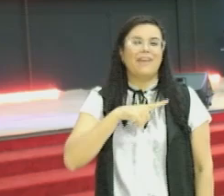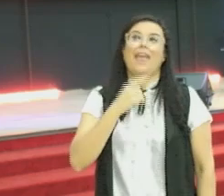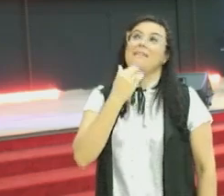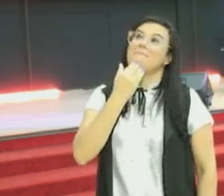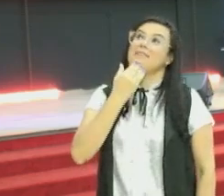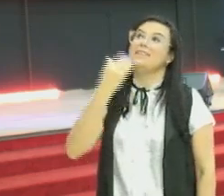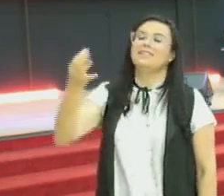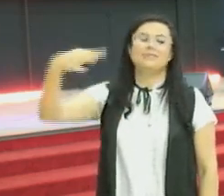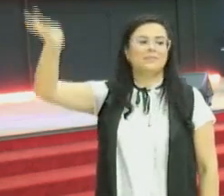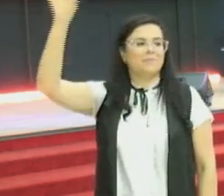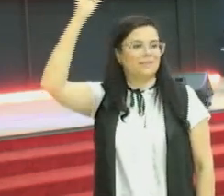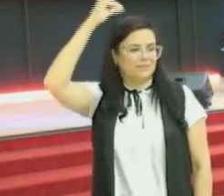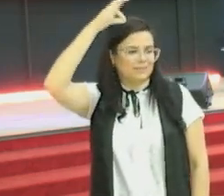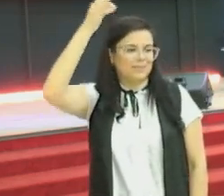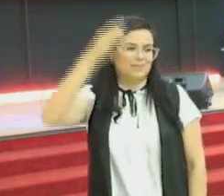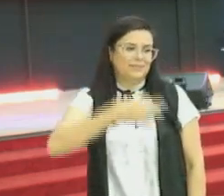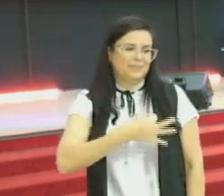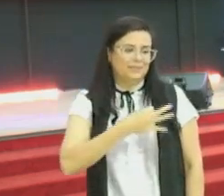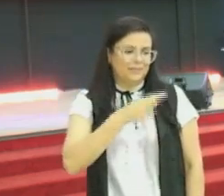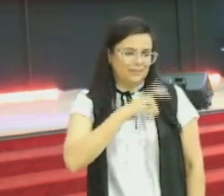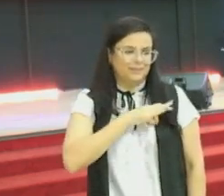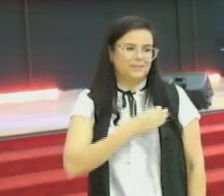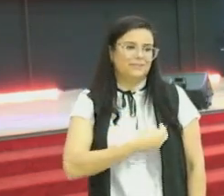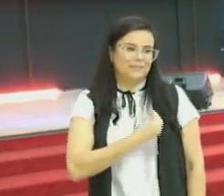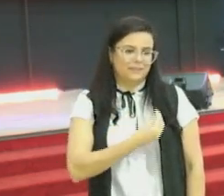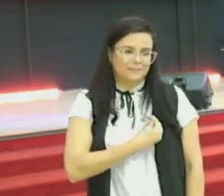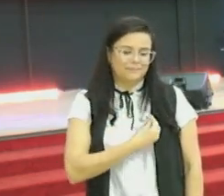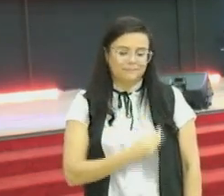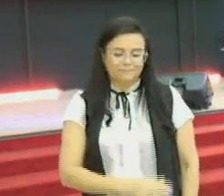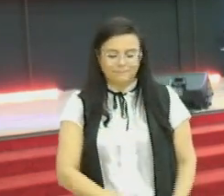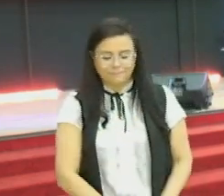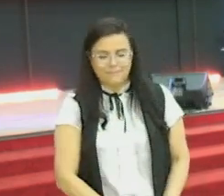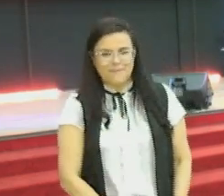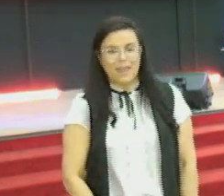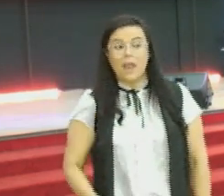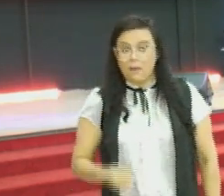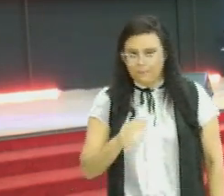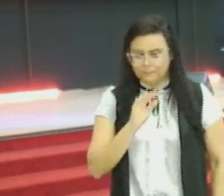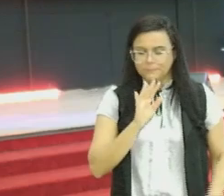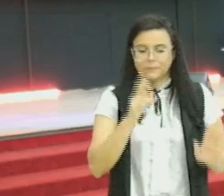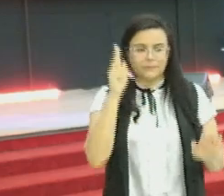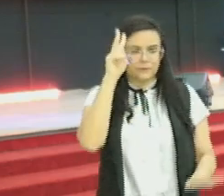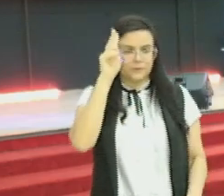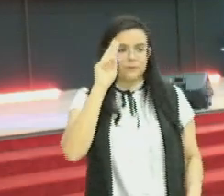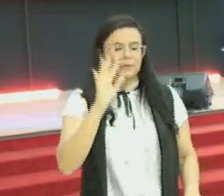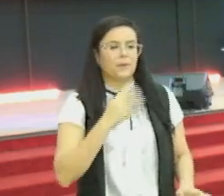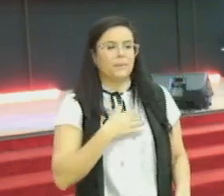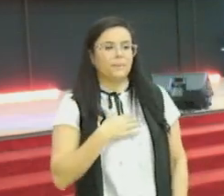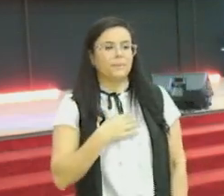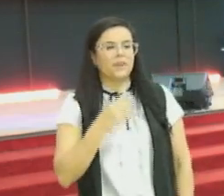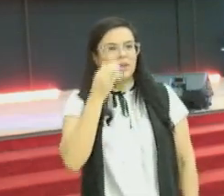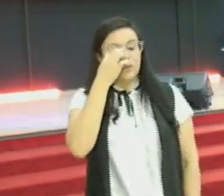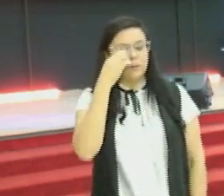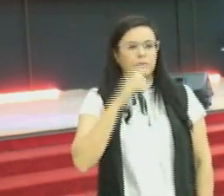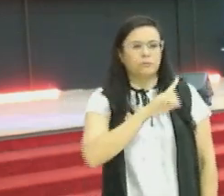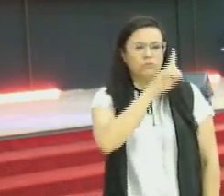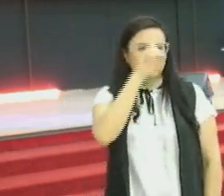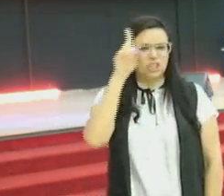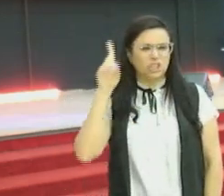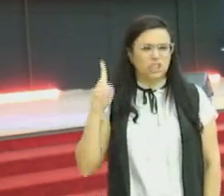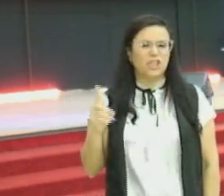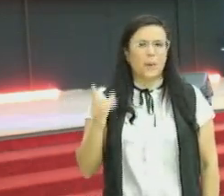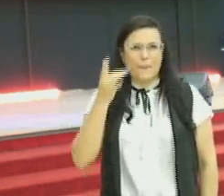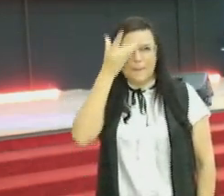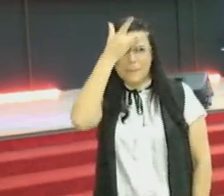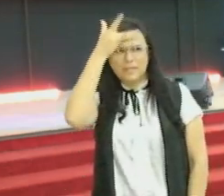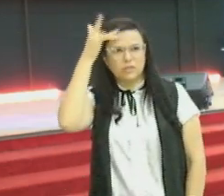Uma vez uma pessoa me destratou publicamente na frente de todas as pessoas. Ela cometeu uma